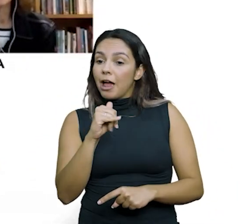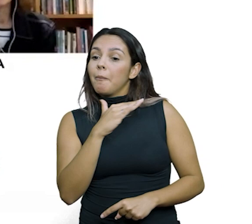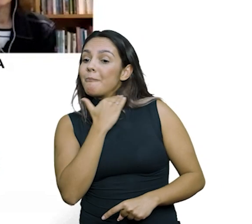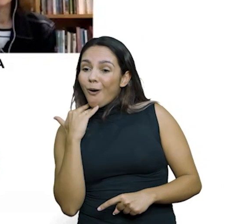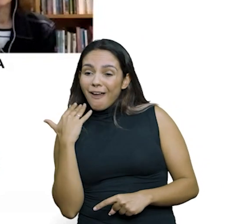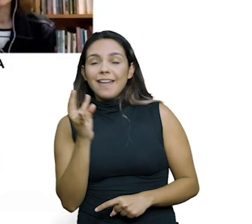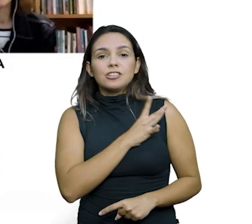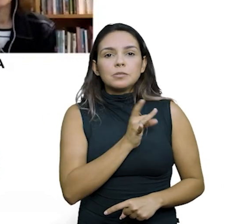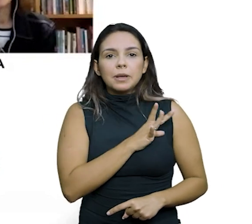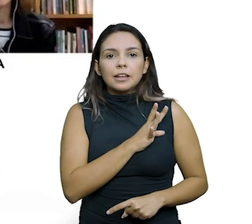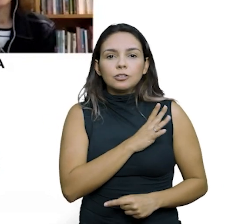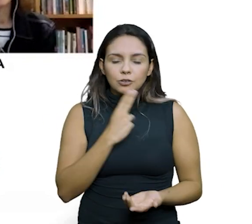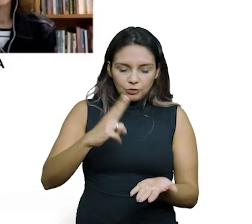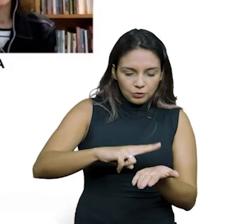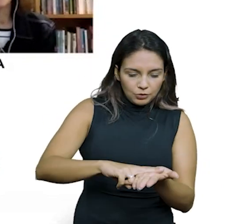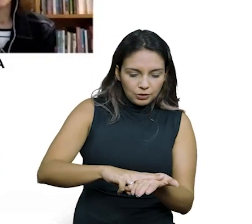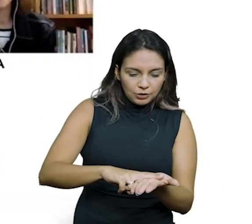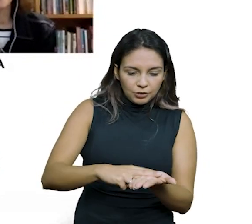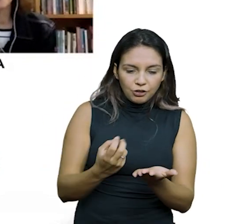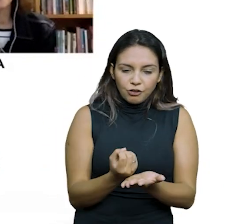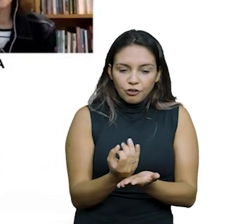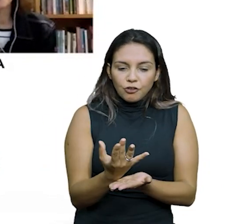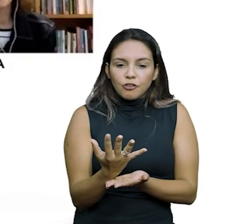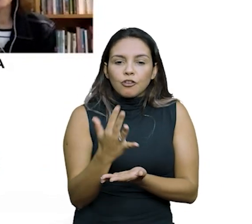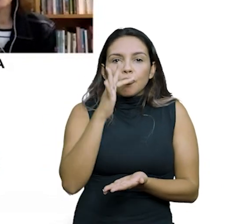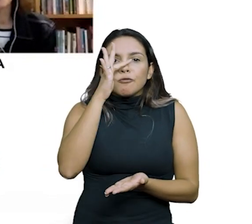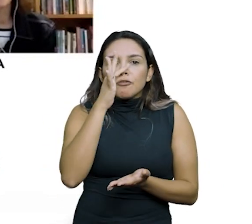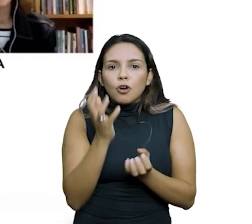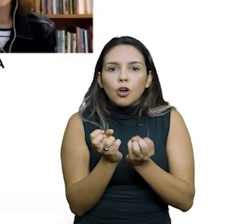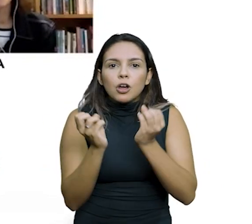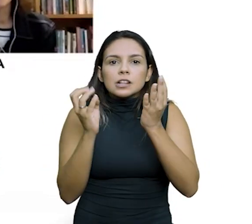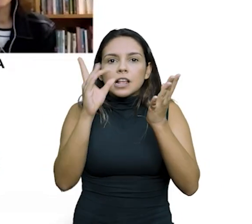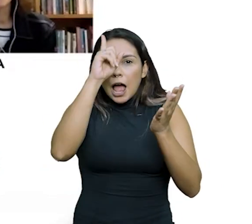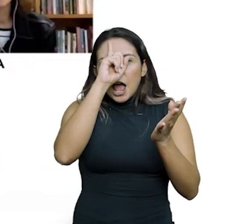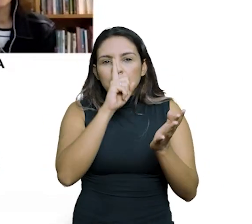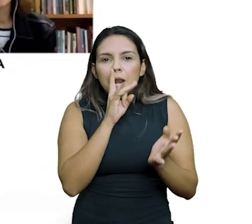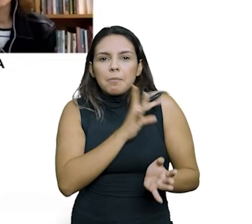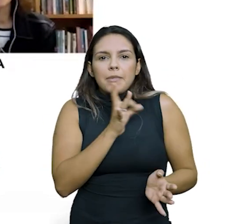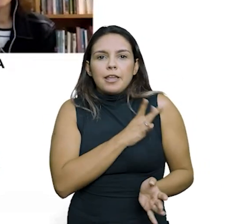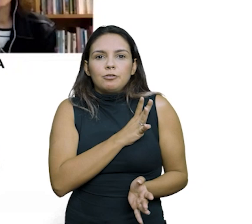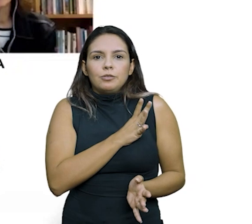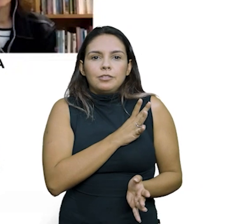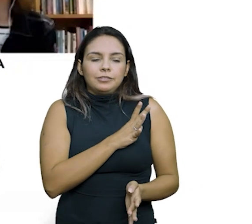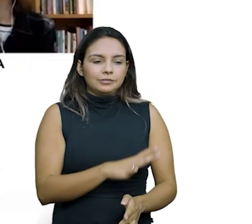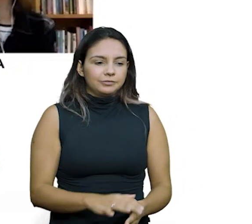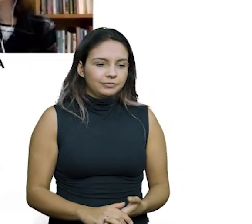e sobre os nossos túmulos nascerão flores amarelas e medrosas.